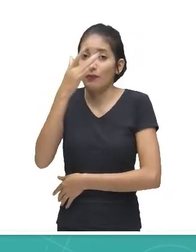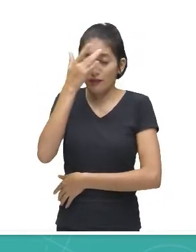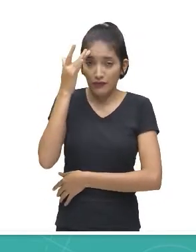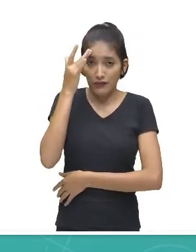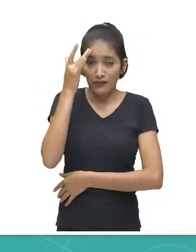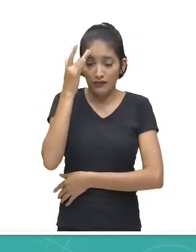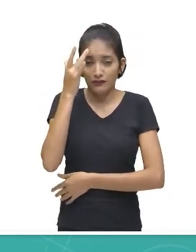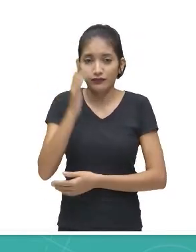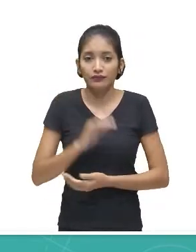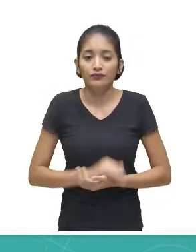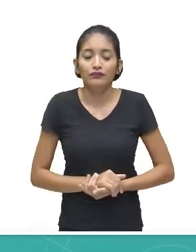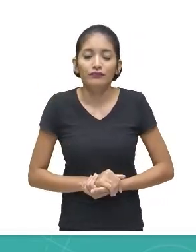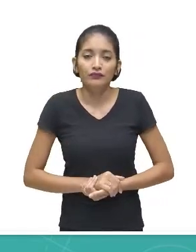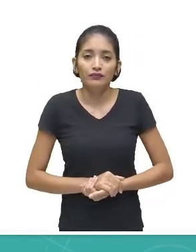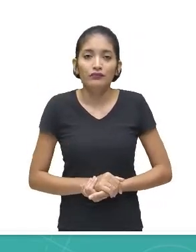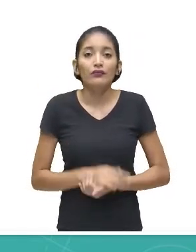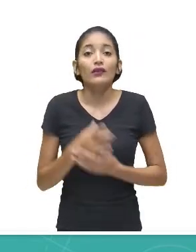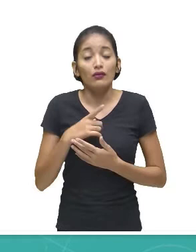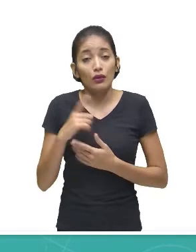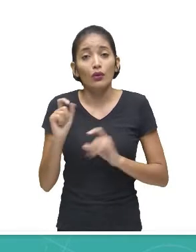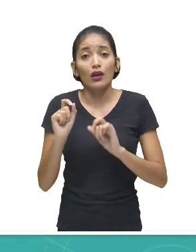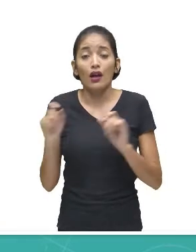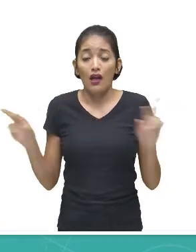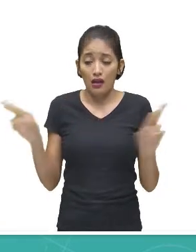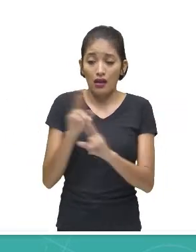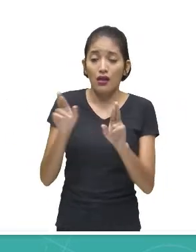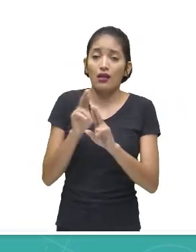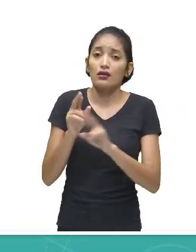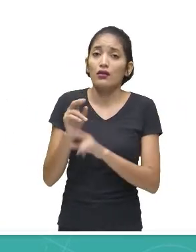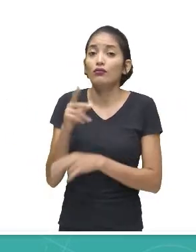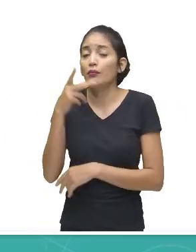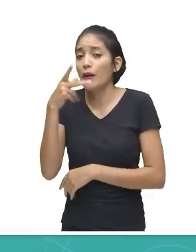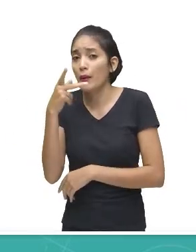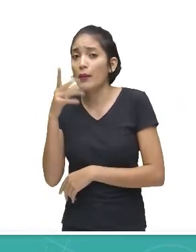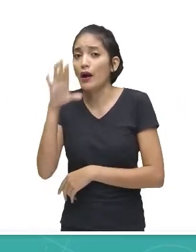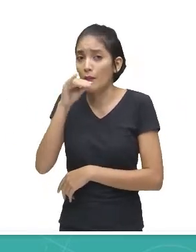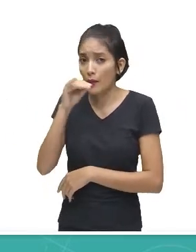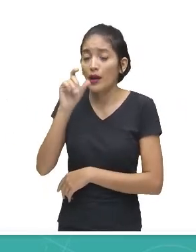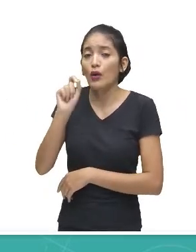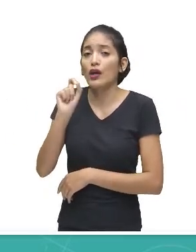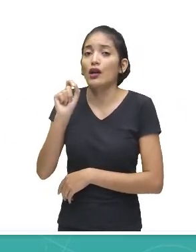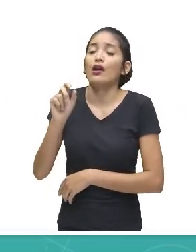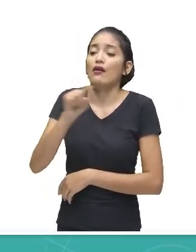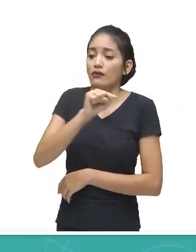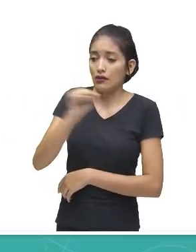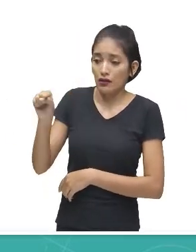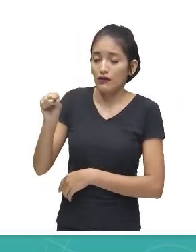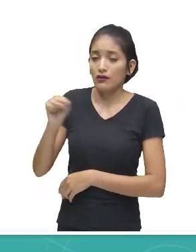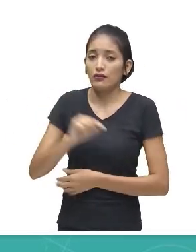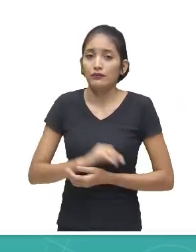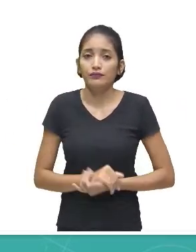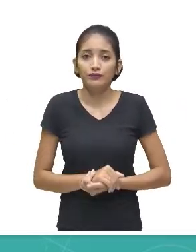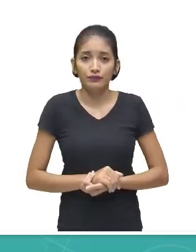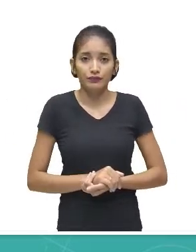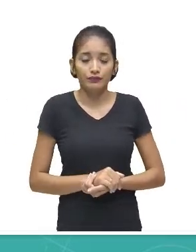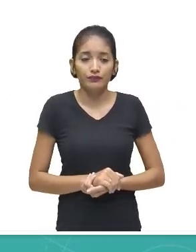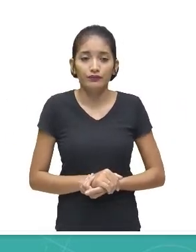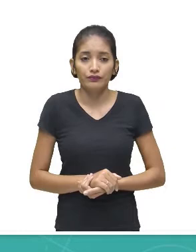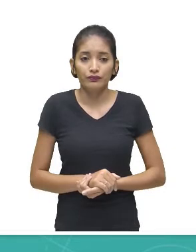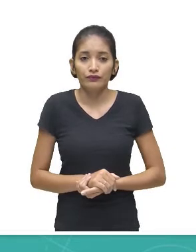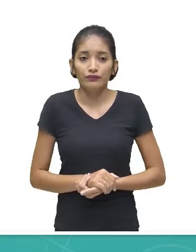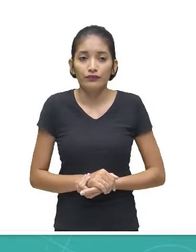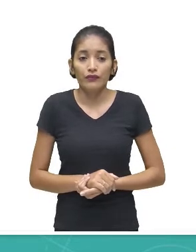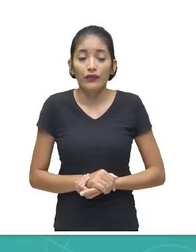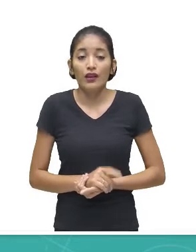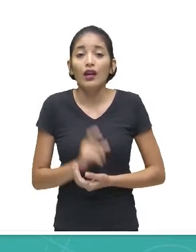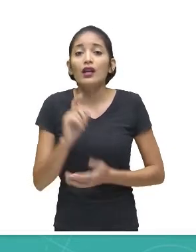O discurso direto sempre vai estar relacionado aí a esse tracinho, o travessão. Então, aqui eu tenho a voz do